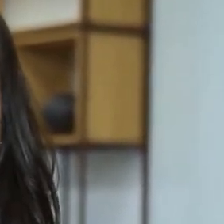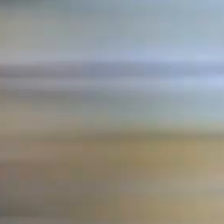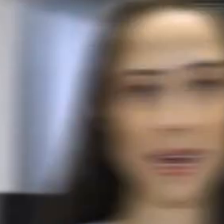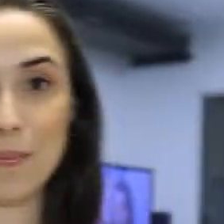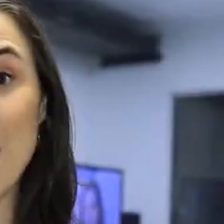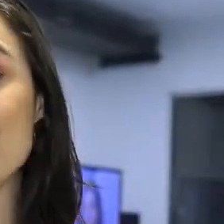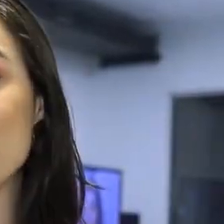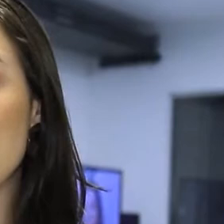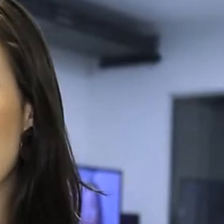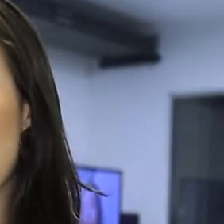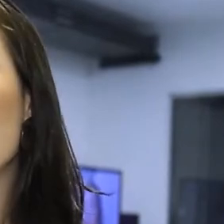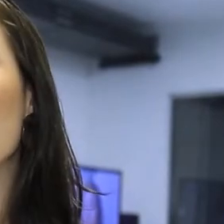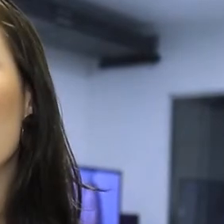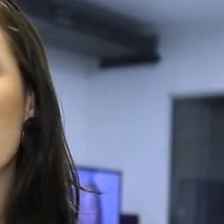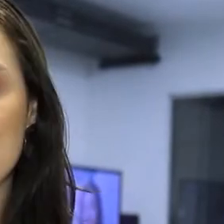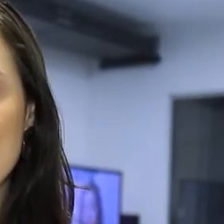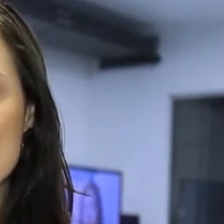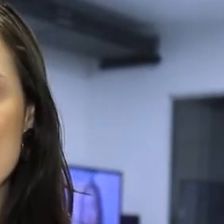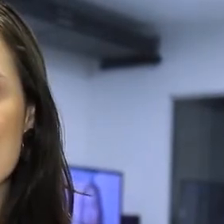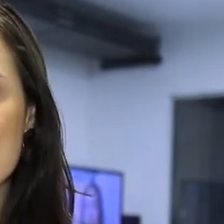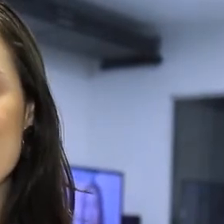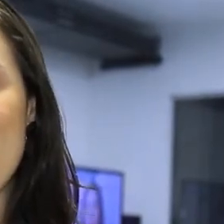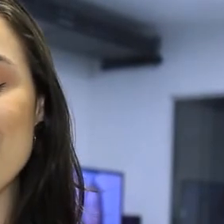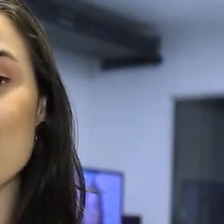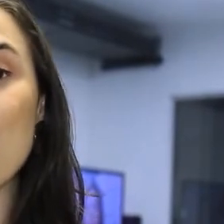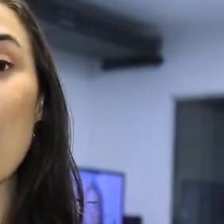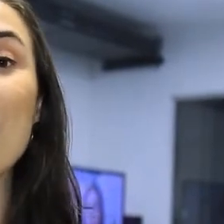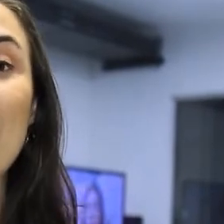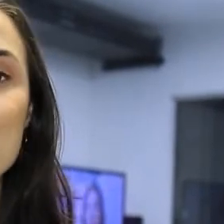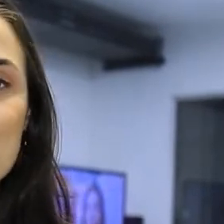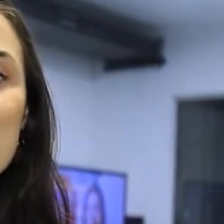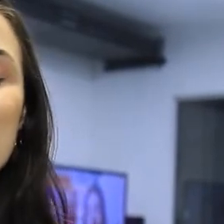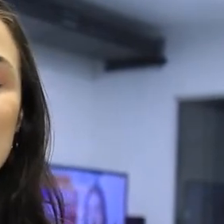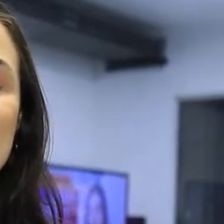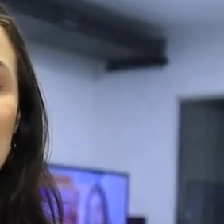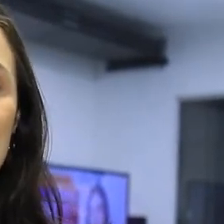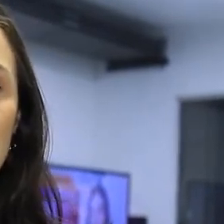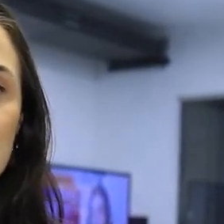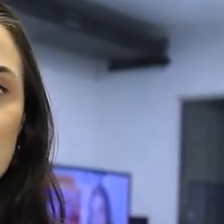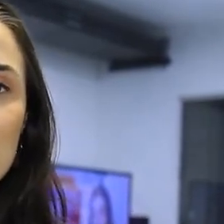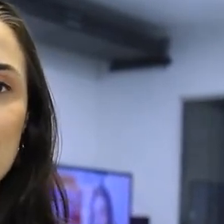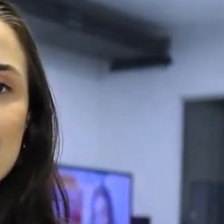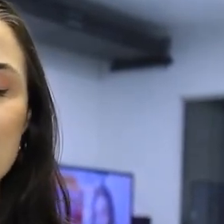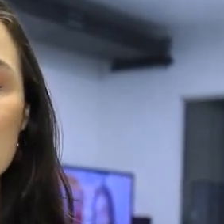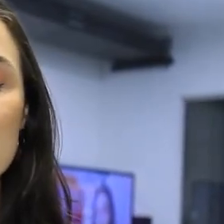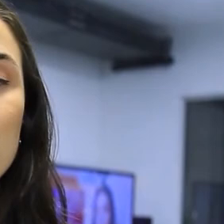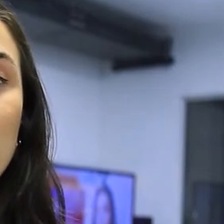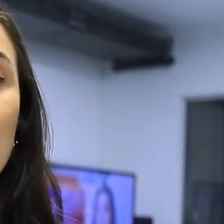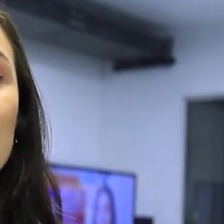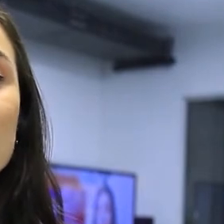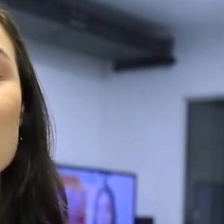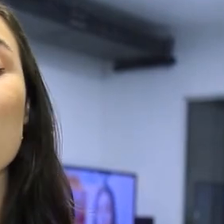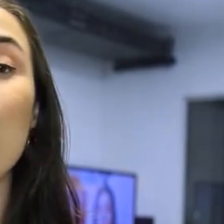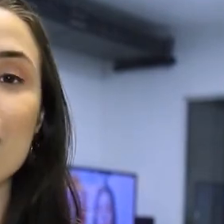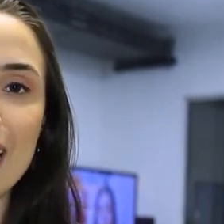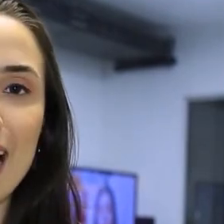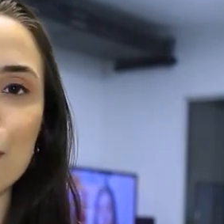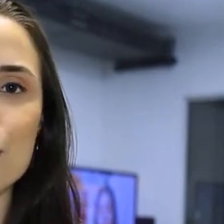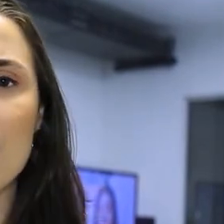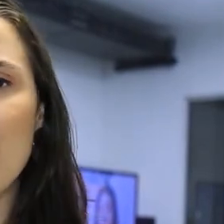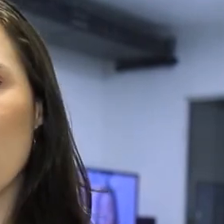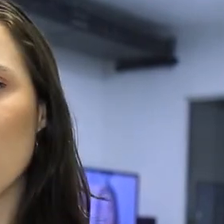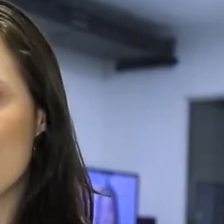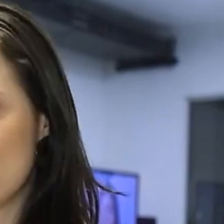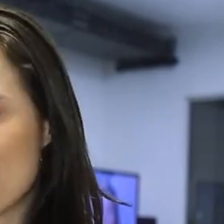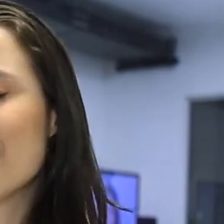programa. Participe ao vivo pelas redes sociais ou aplicativo da TV UFG, mandando suas perguntas ou